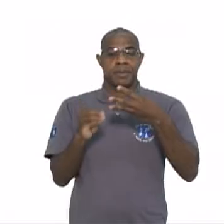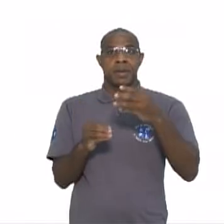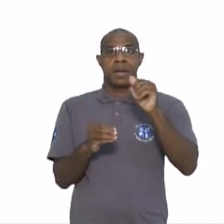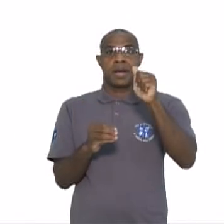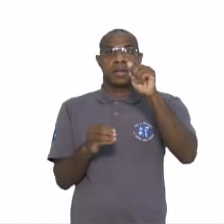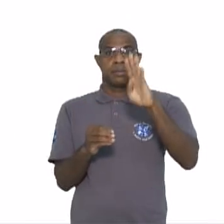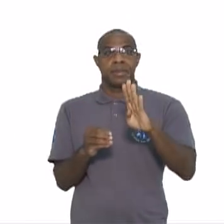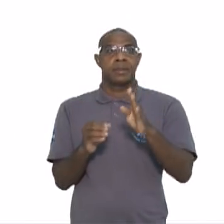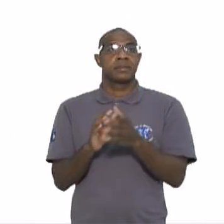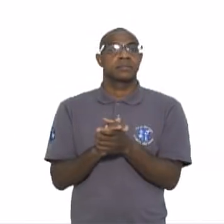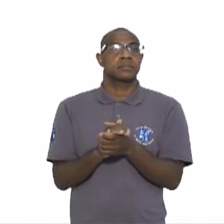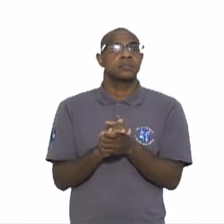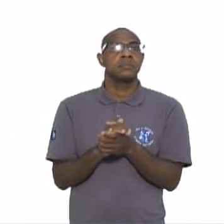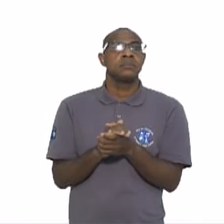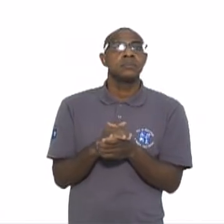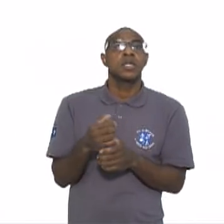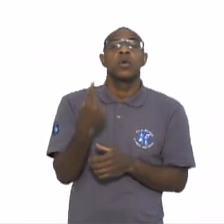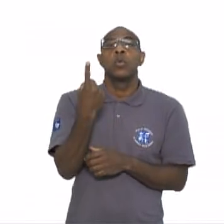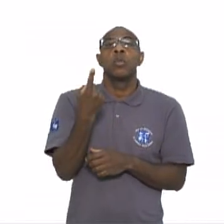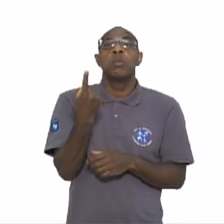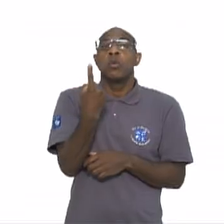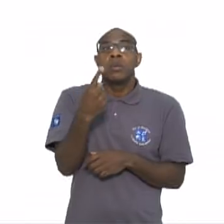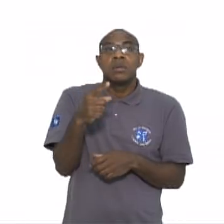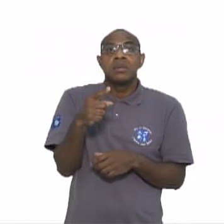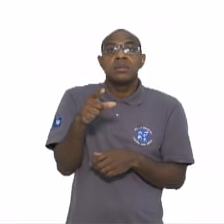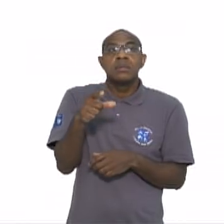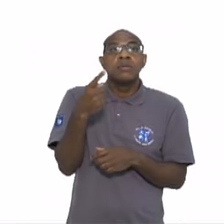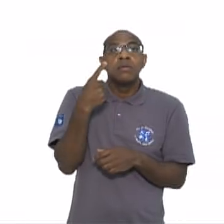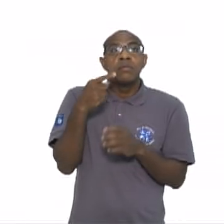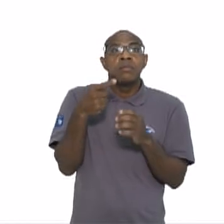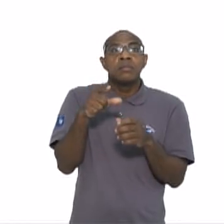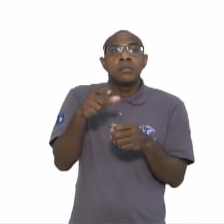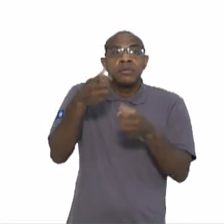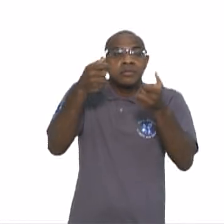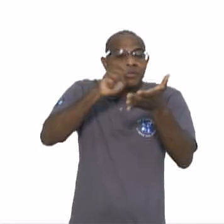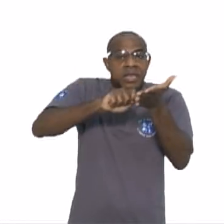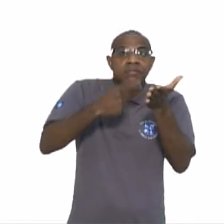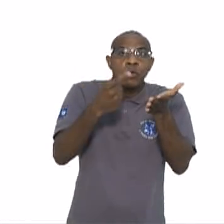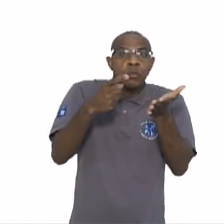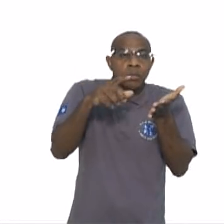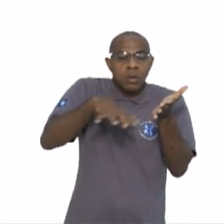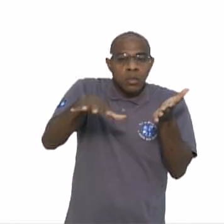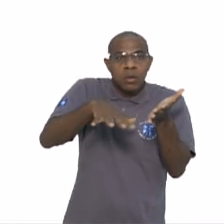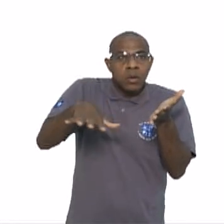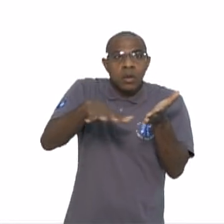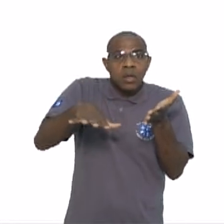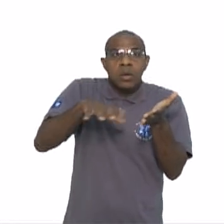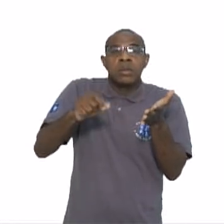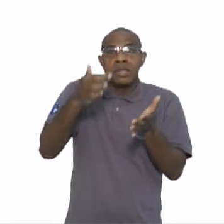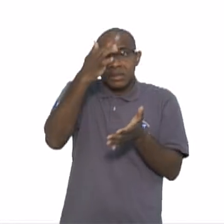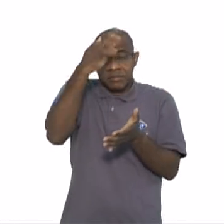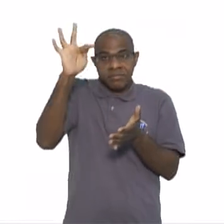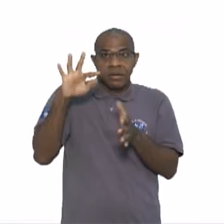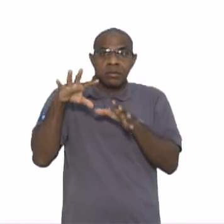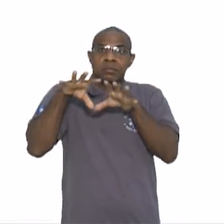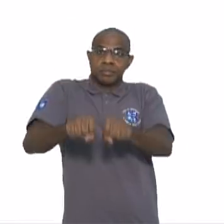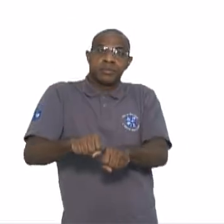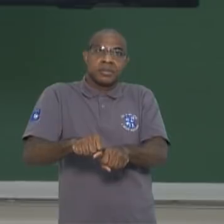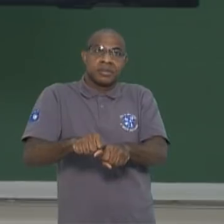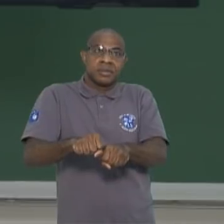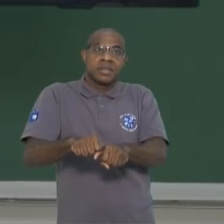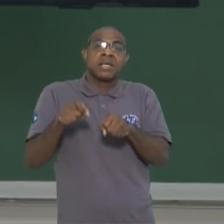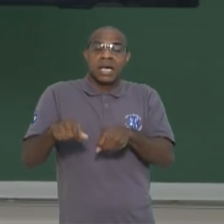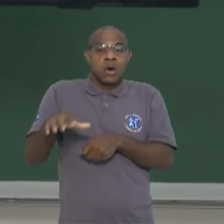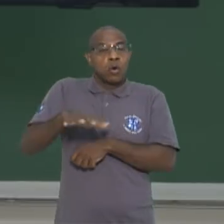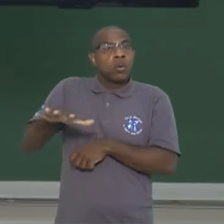A letra A, cite pelo menos uma região que foi de domínio franco, né? A região que hoje compreende o território da França.